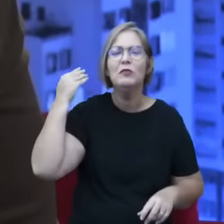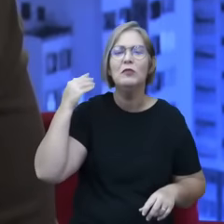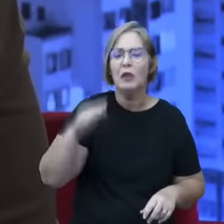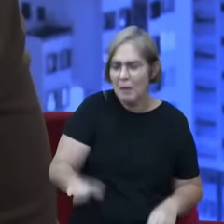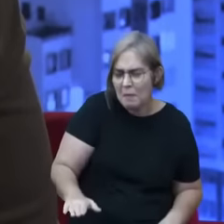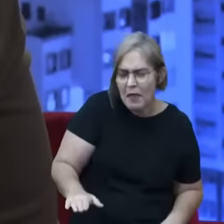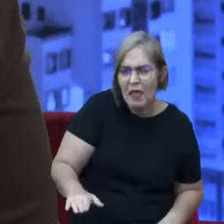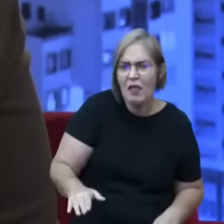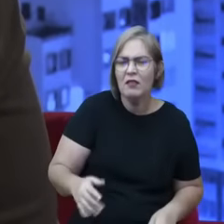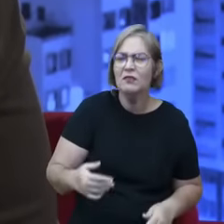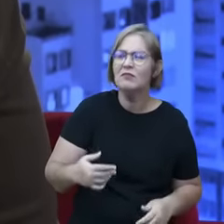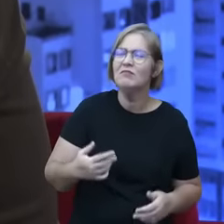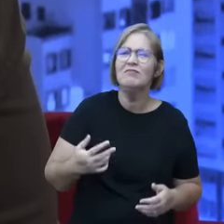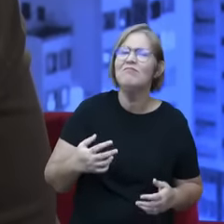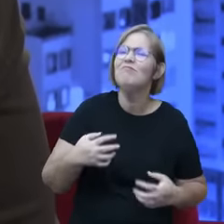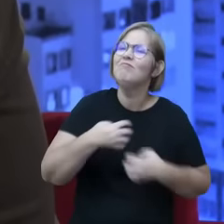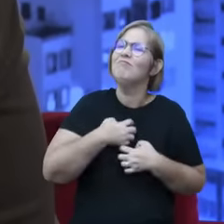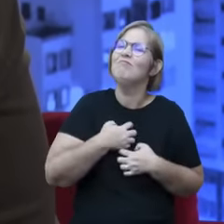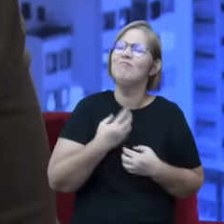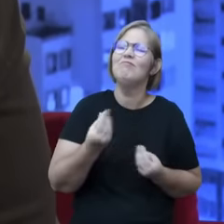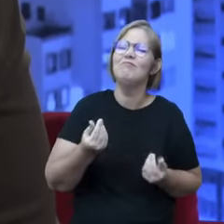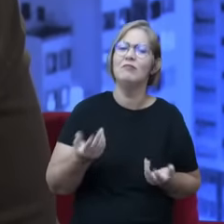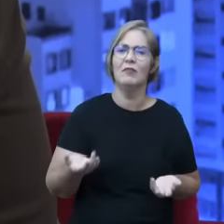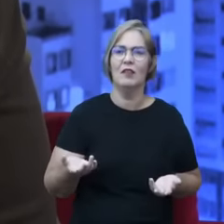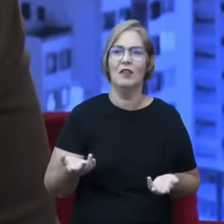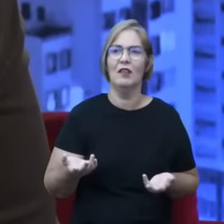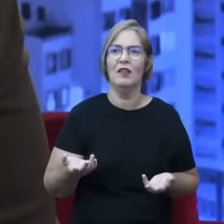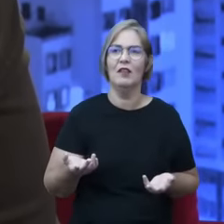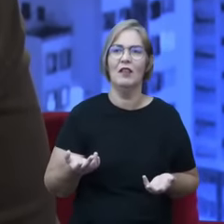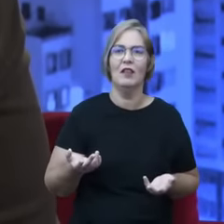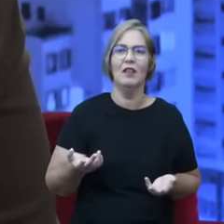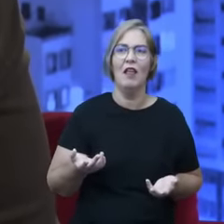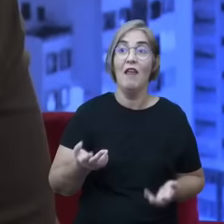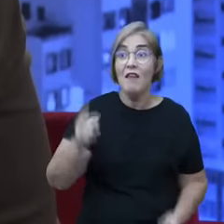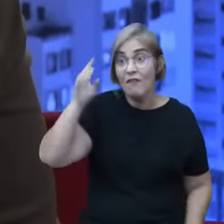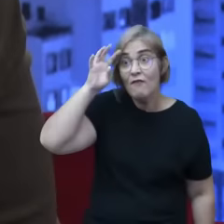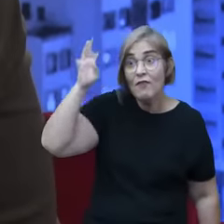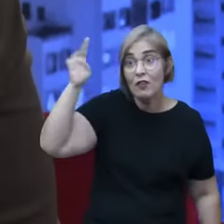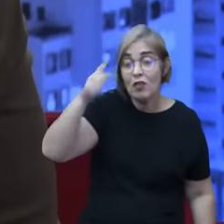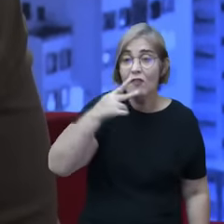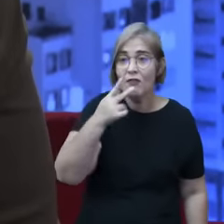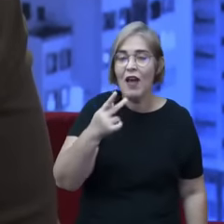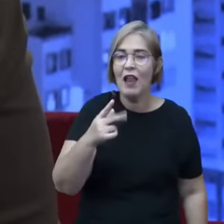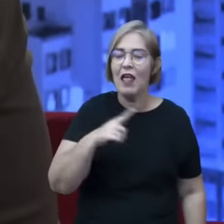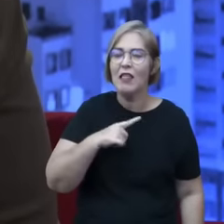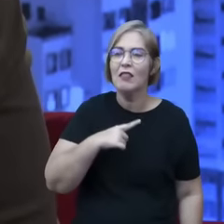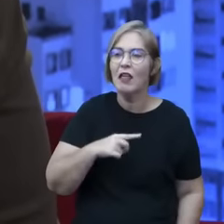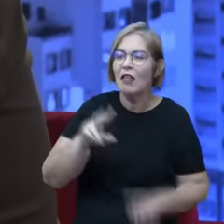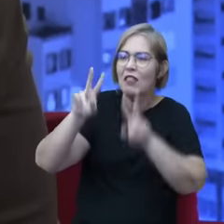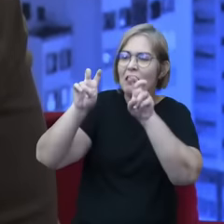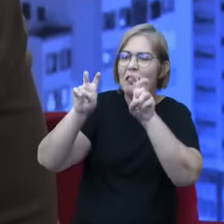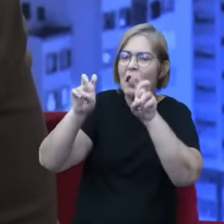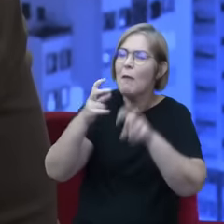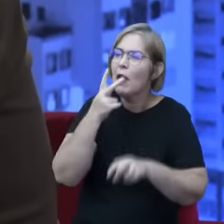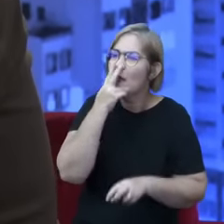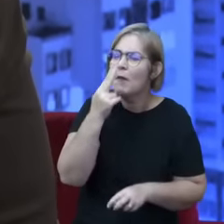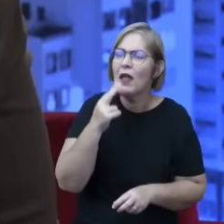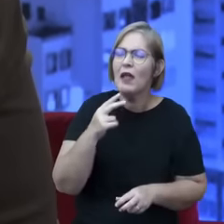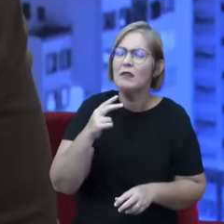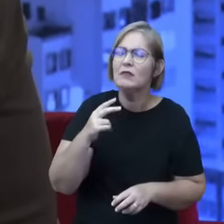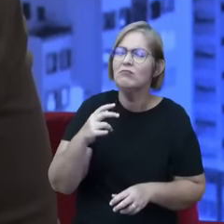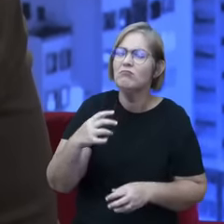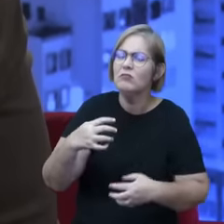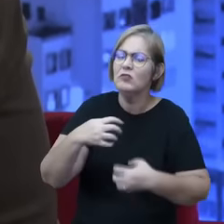filosófico não esgota isto, este estranhamento. Então aqui nós temos um outro tema que é próprio do do